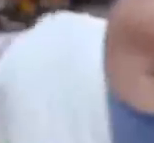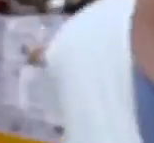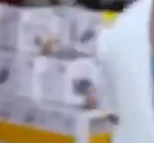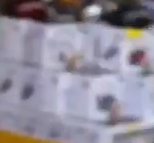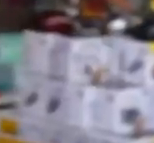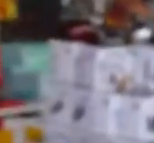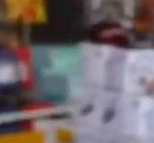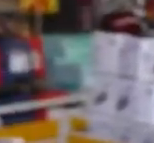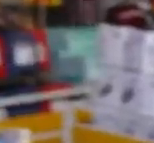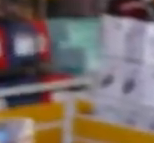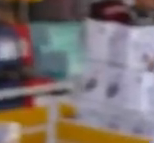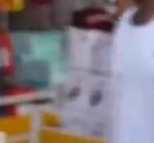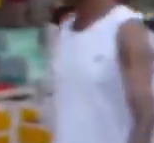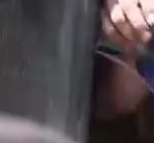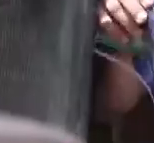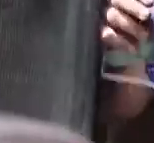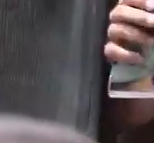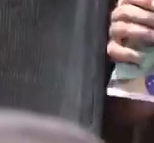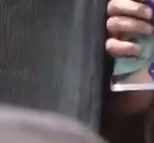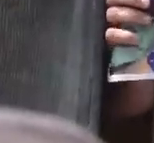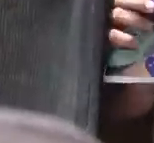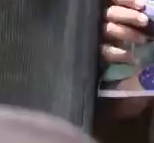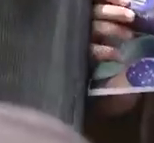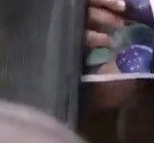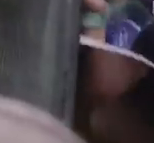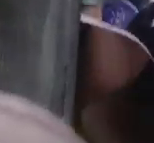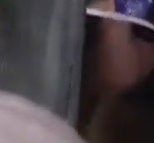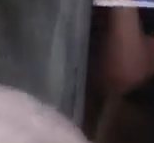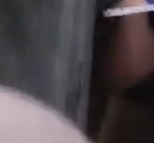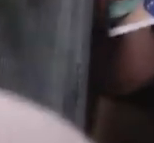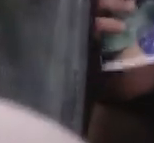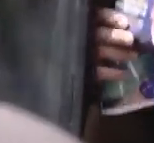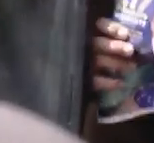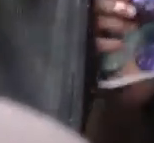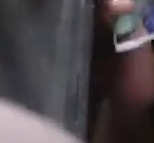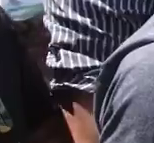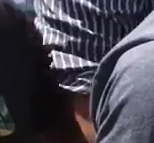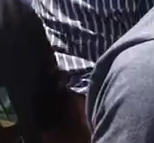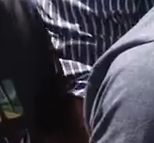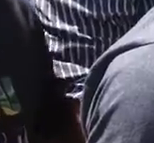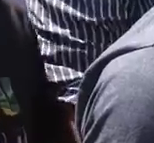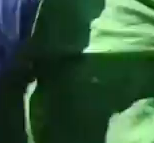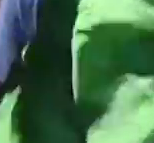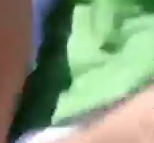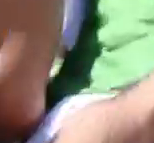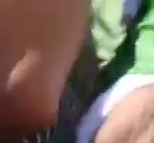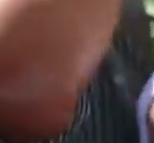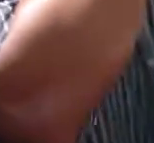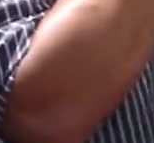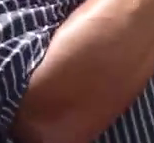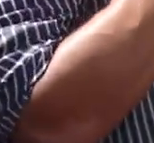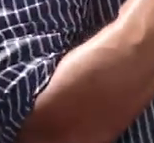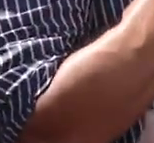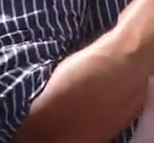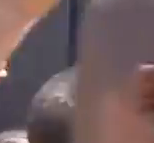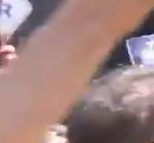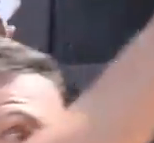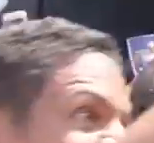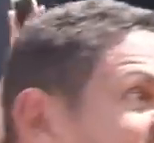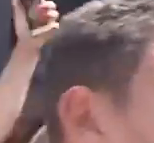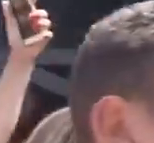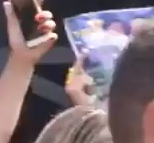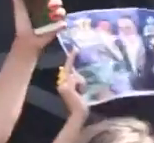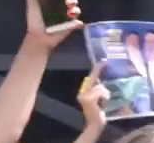Nós vamos trazer o policiamento para acabar com o tráfico de drogas e acabar com a milícia. Esse é o meu